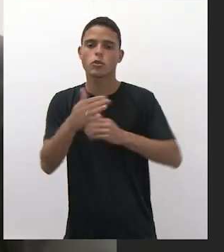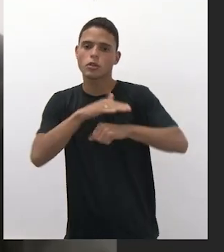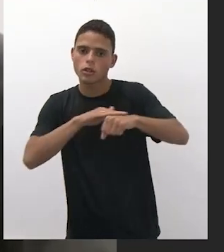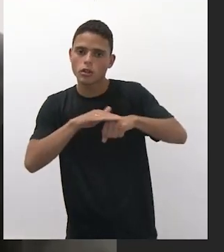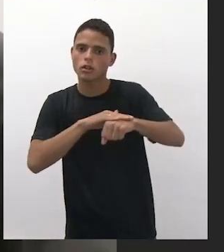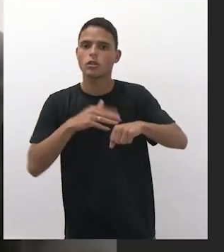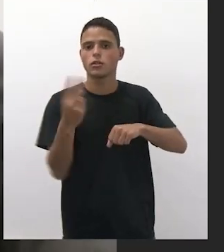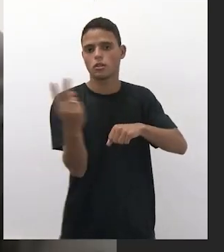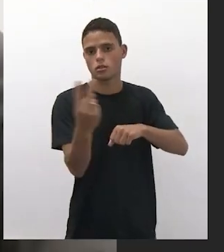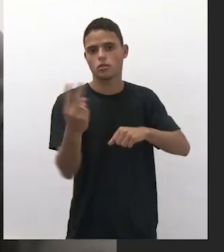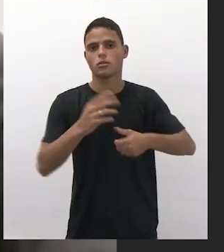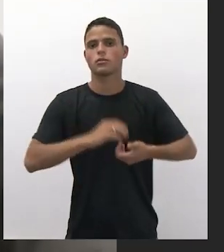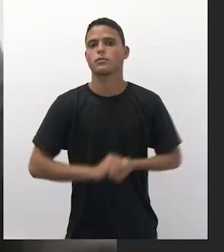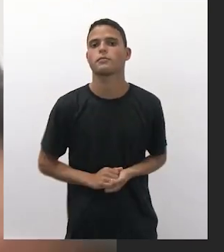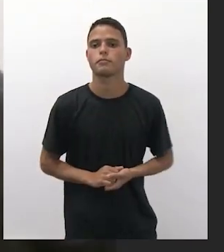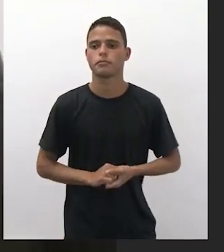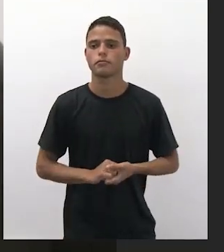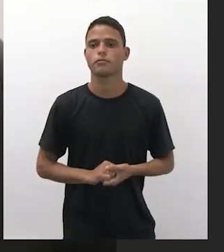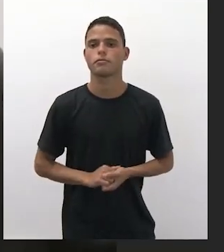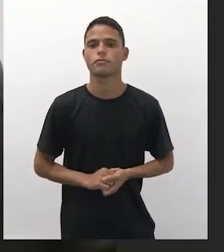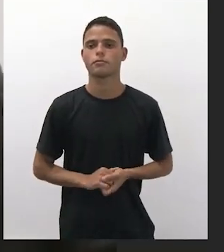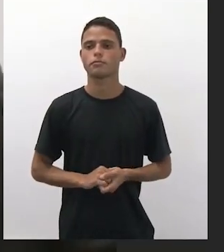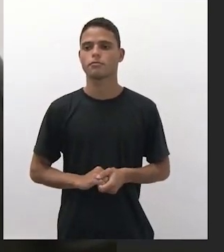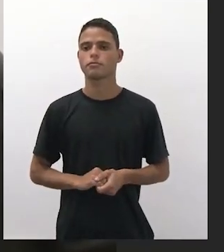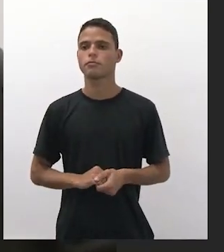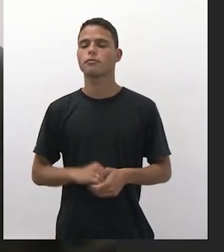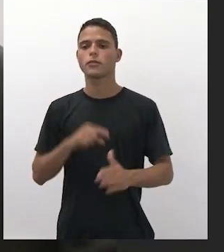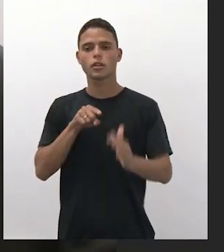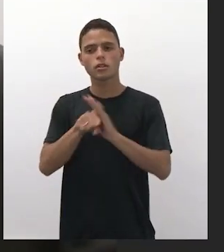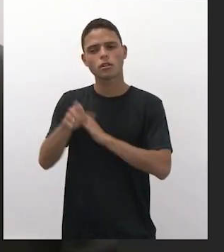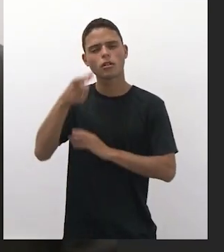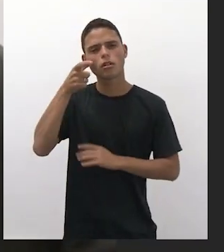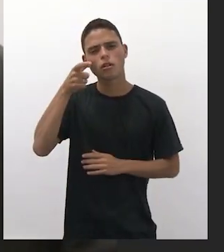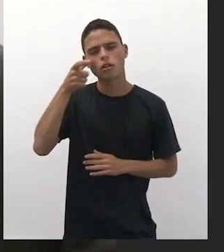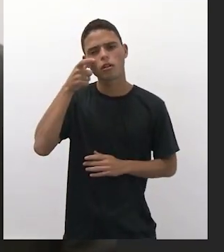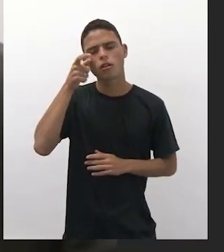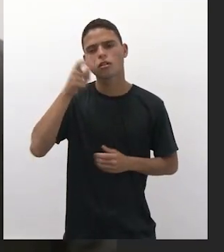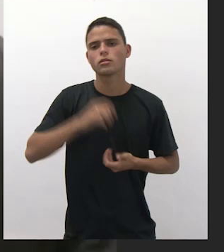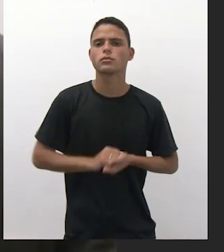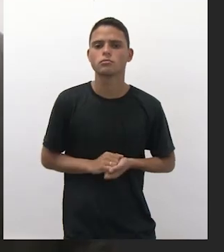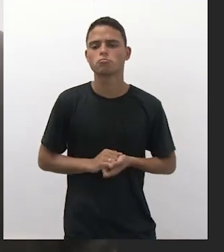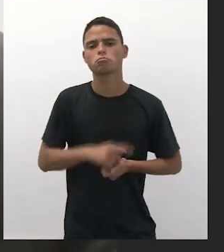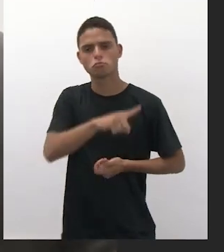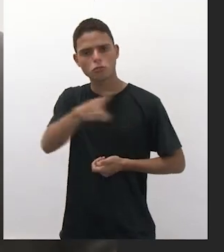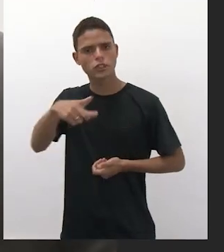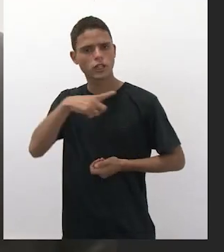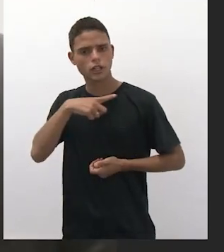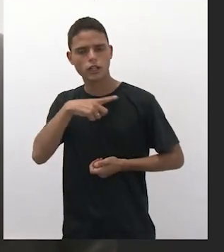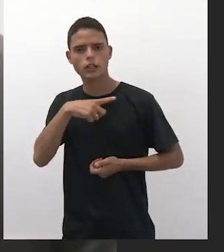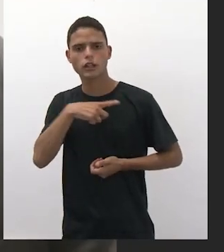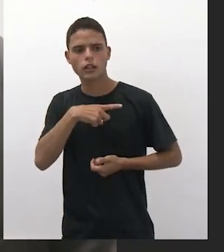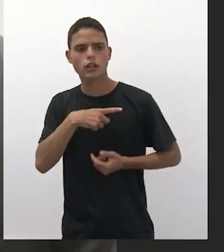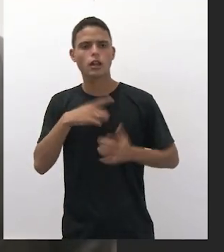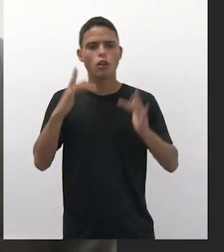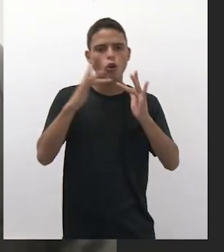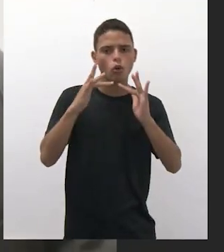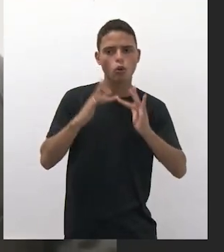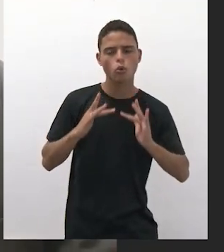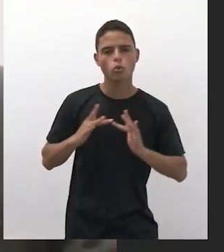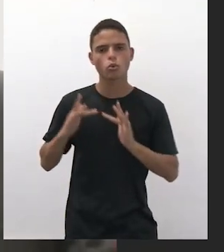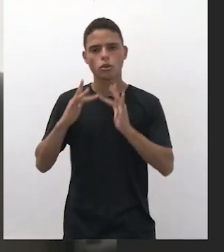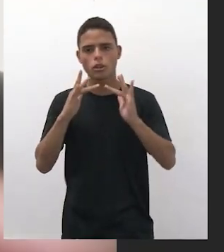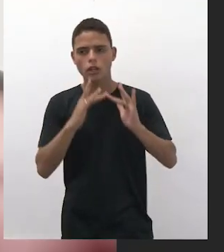E mais uma pergunta aqui para a Edivane, uma pergunta bem interessante. Edivane, você tem contato com seus colegas de classe? O que aconteceu com